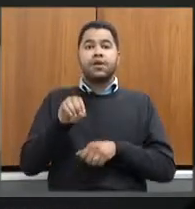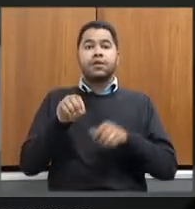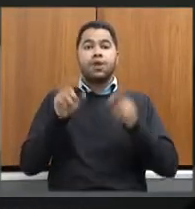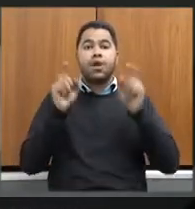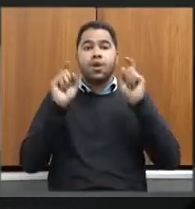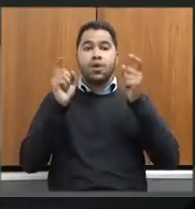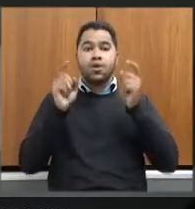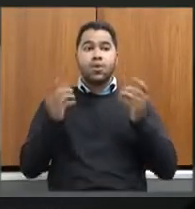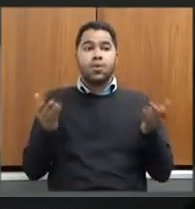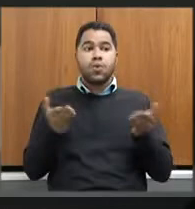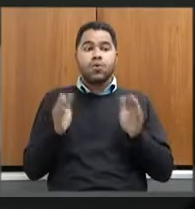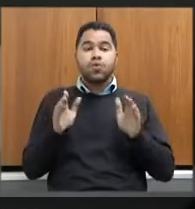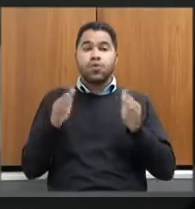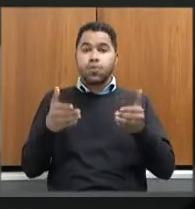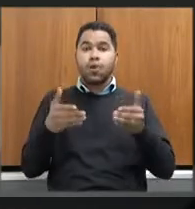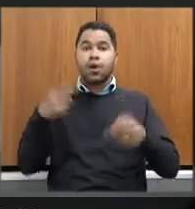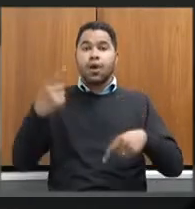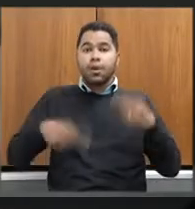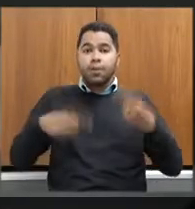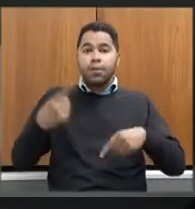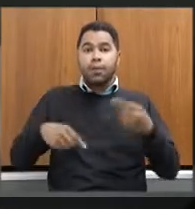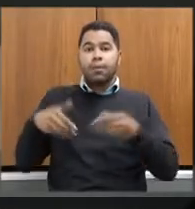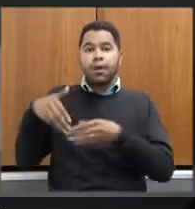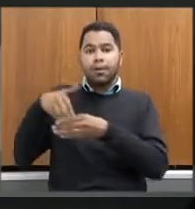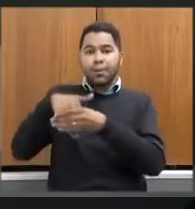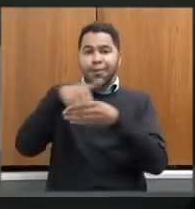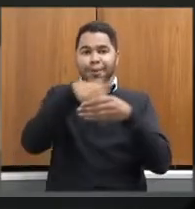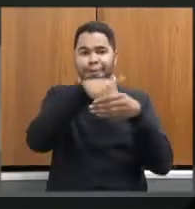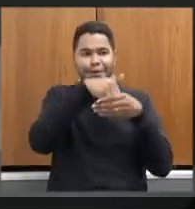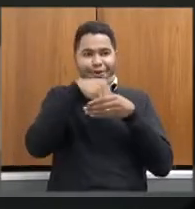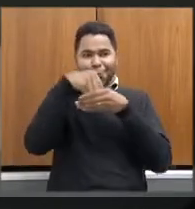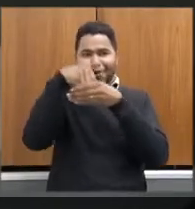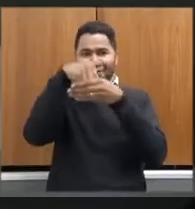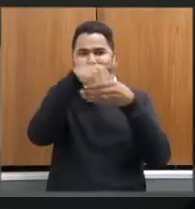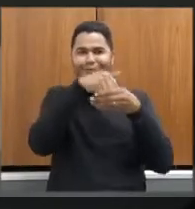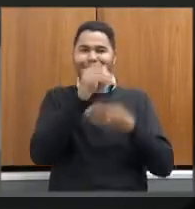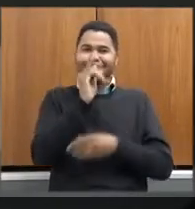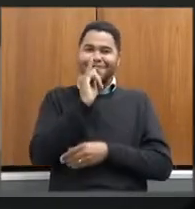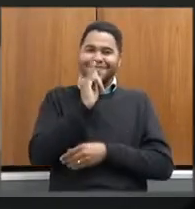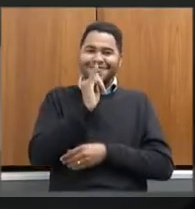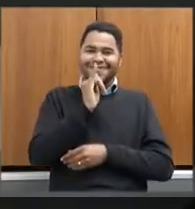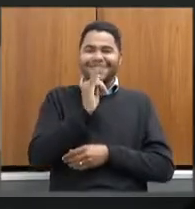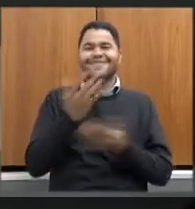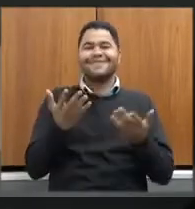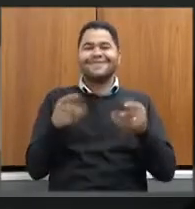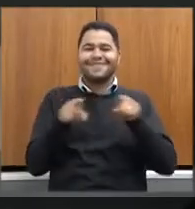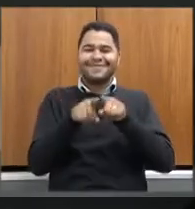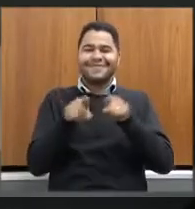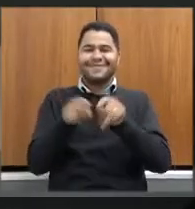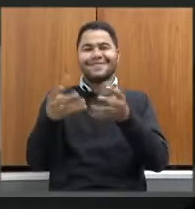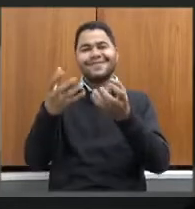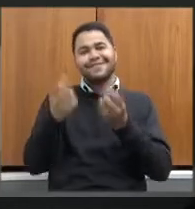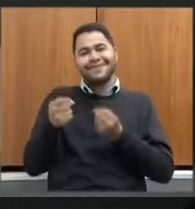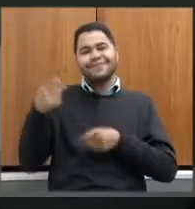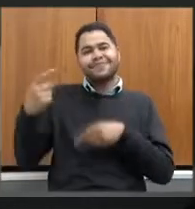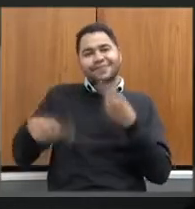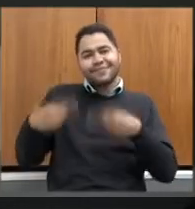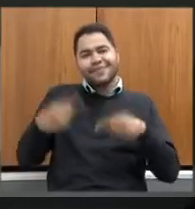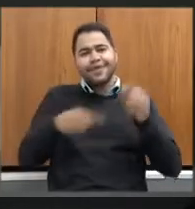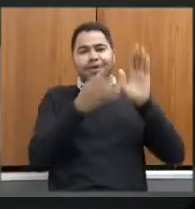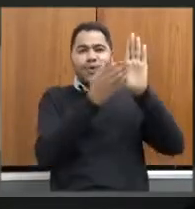essa reunião se destina a discutir e votar parecer de redação final e a receber discutir e votar